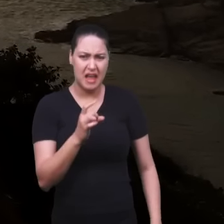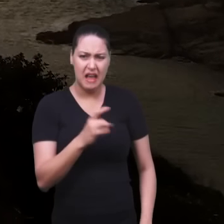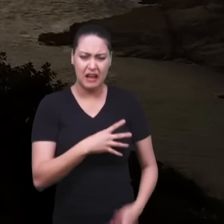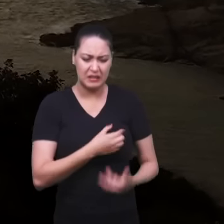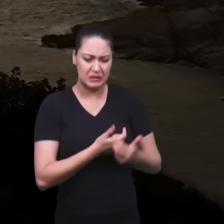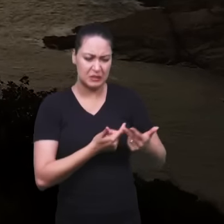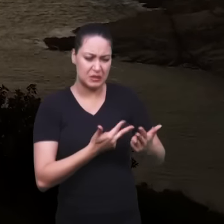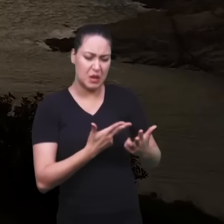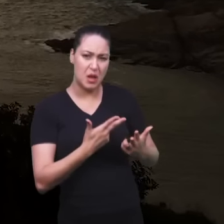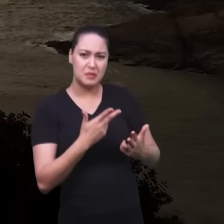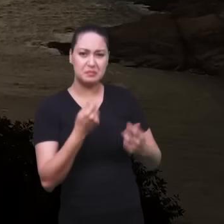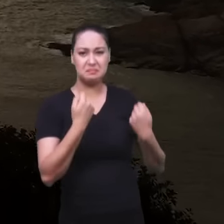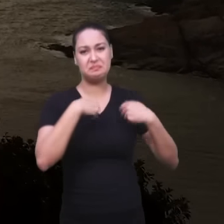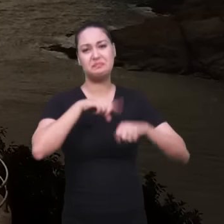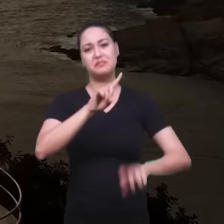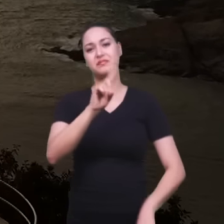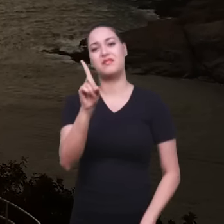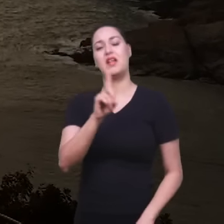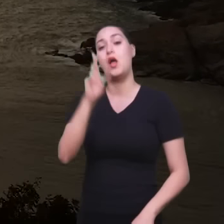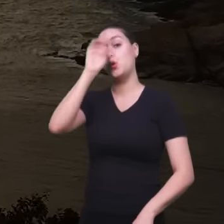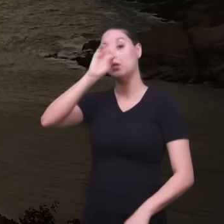é Meu salvador